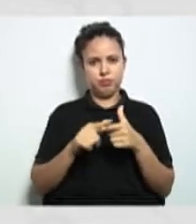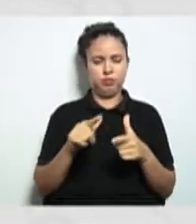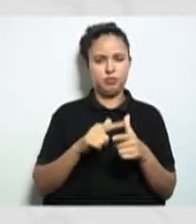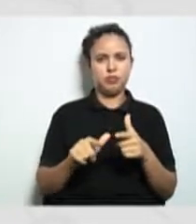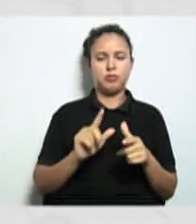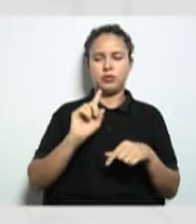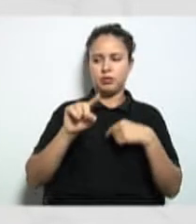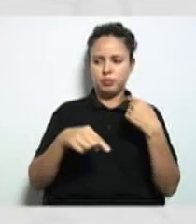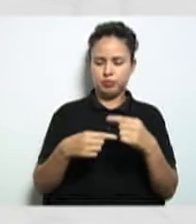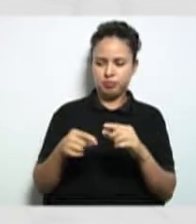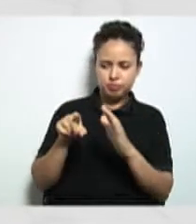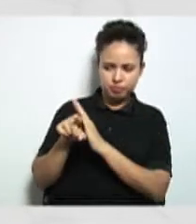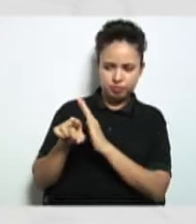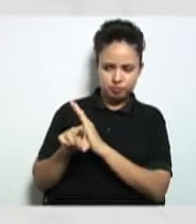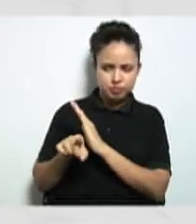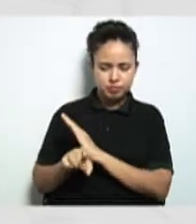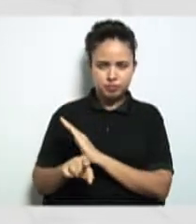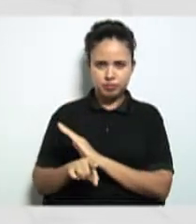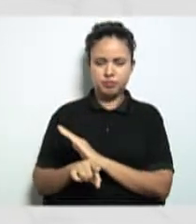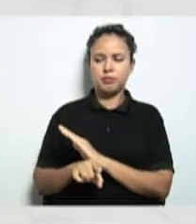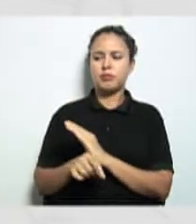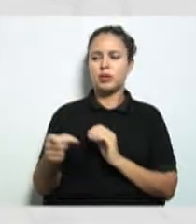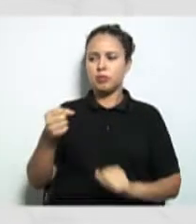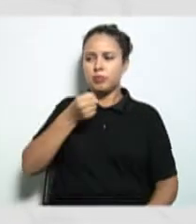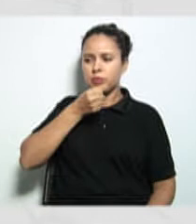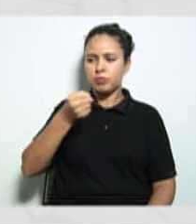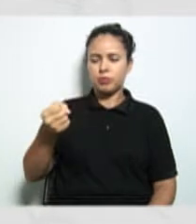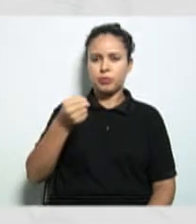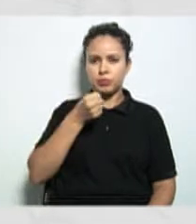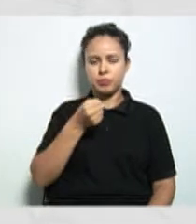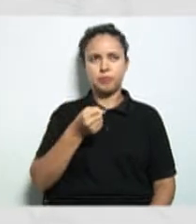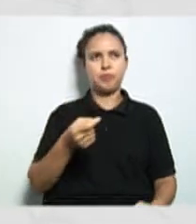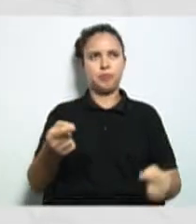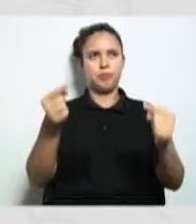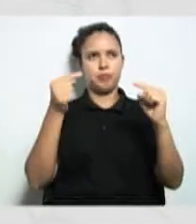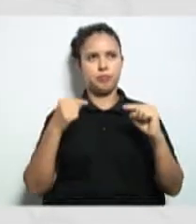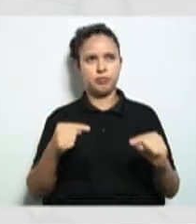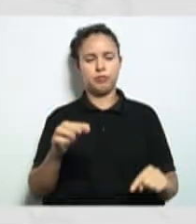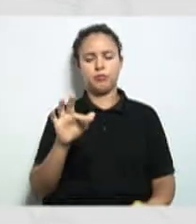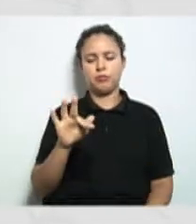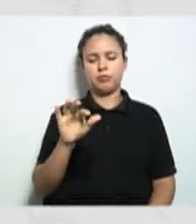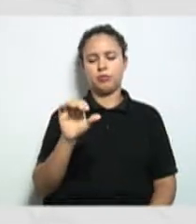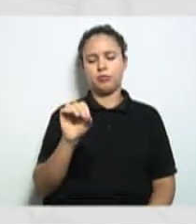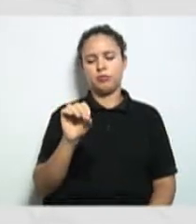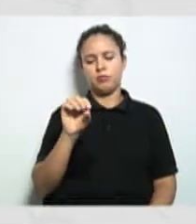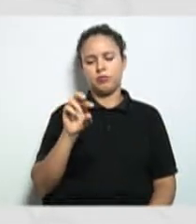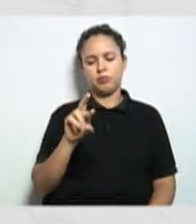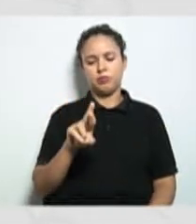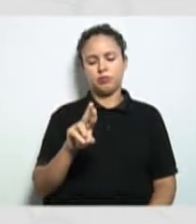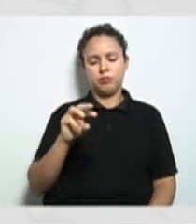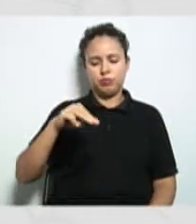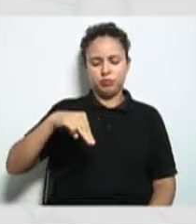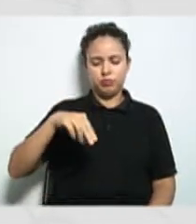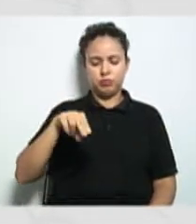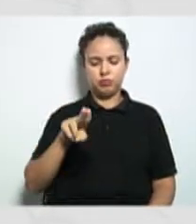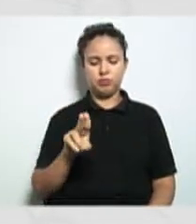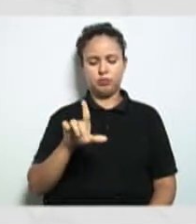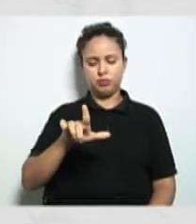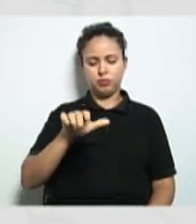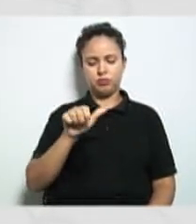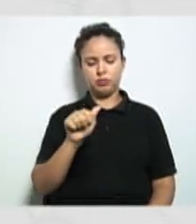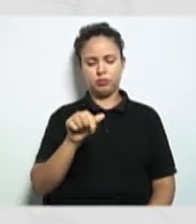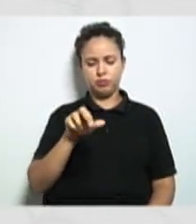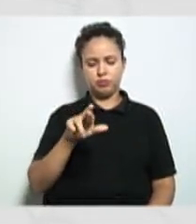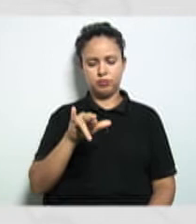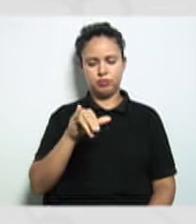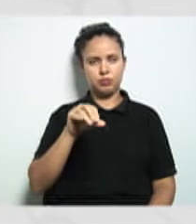E no caso que nós colocamos ali para vocês, o terceiro deles, que é o formulário. Então, ele consiste numa lista de